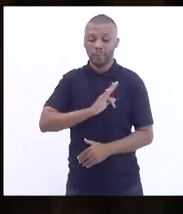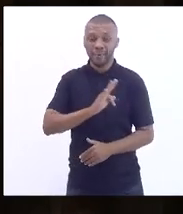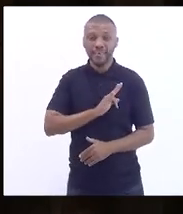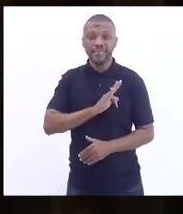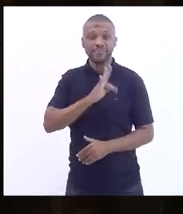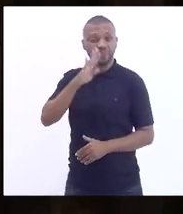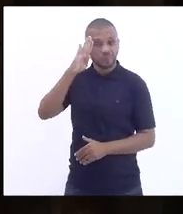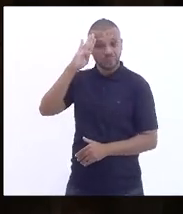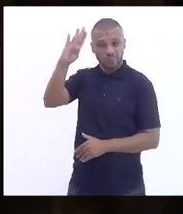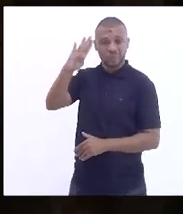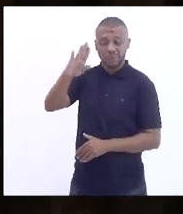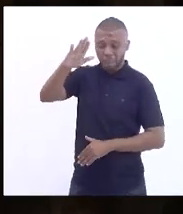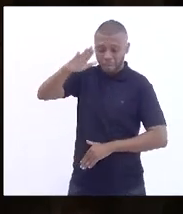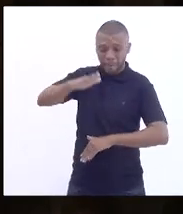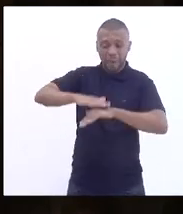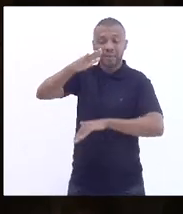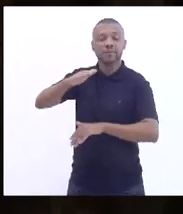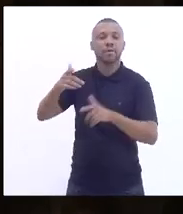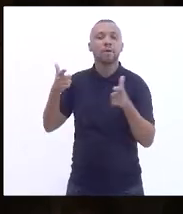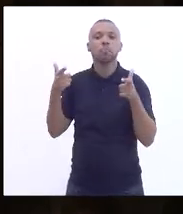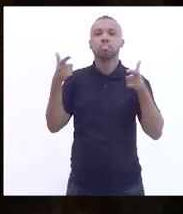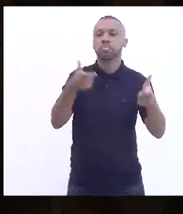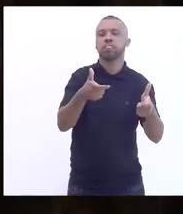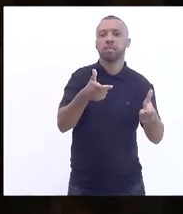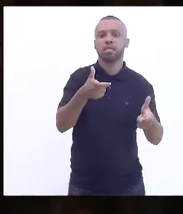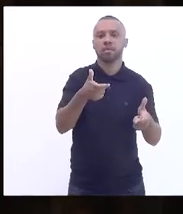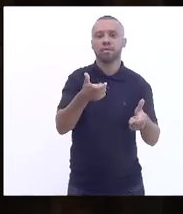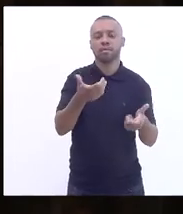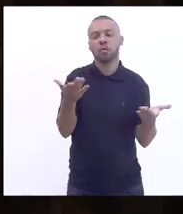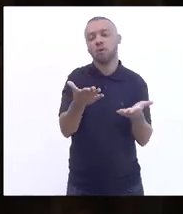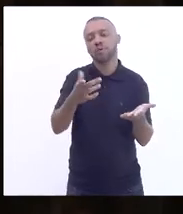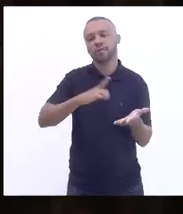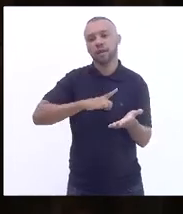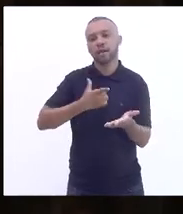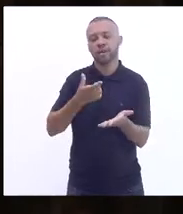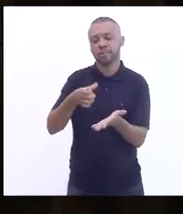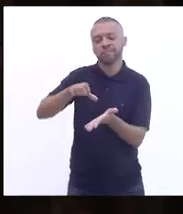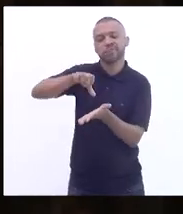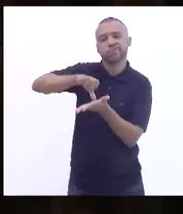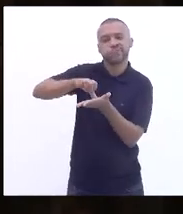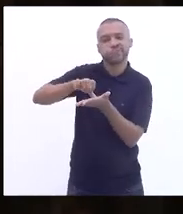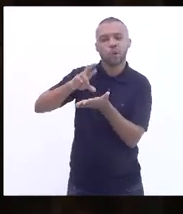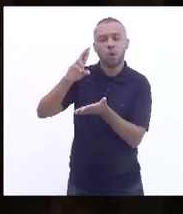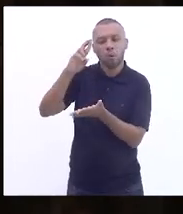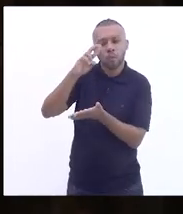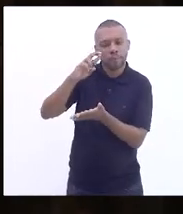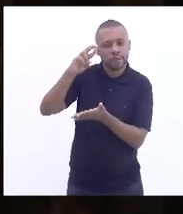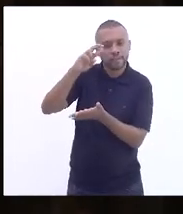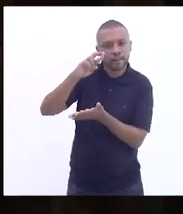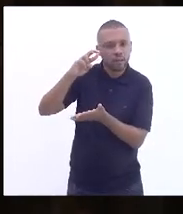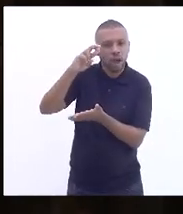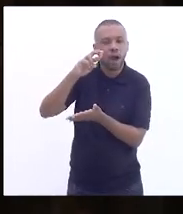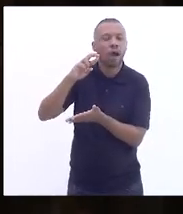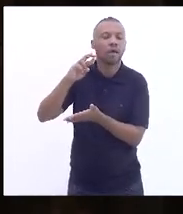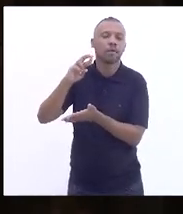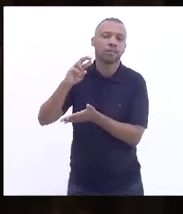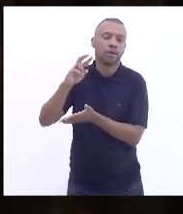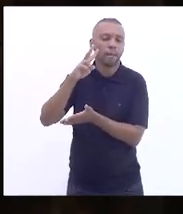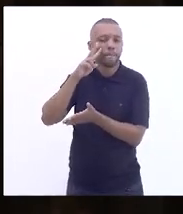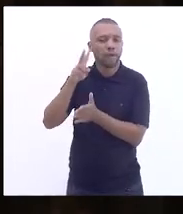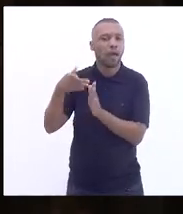e você tem um Observatório leve a proposta do Observatório